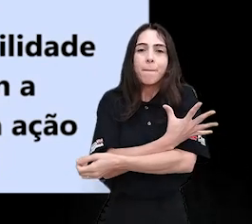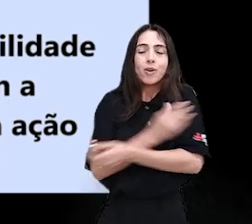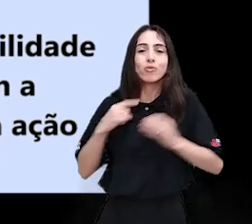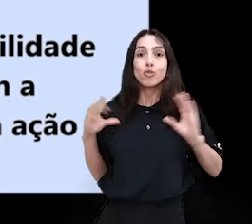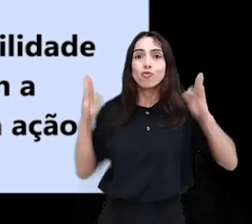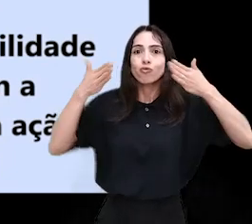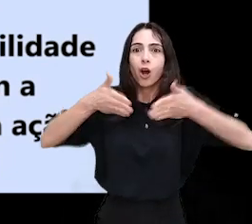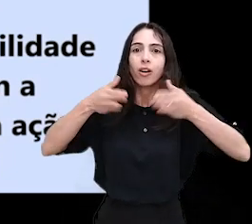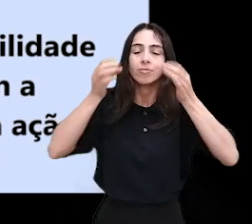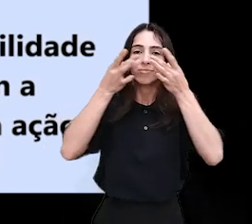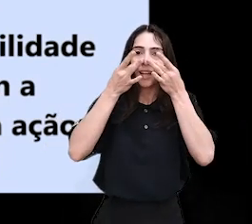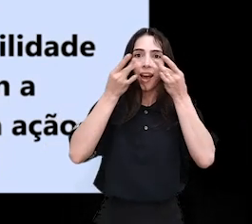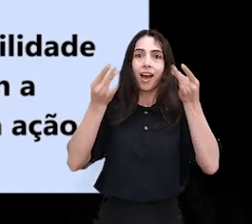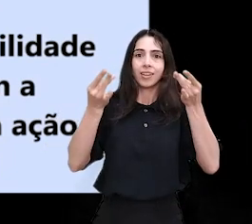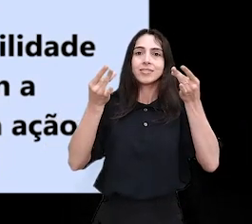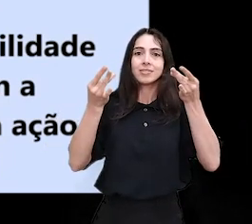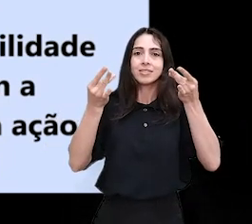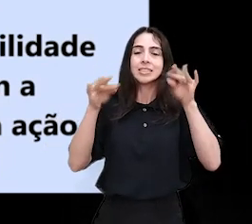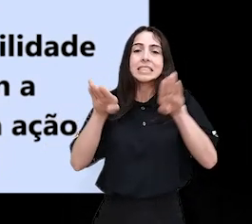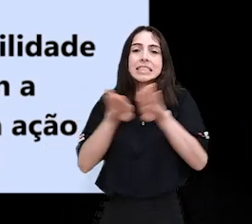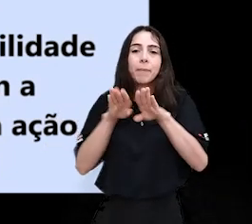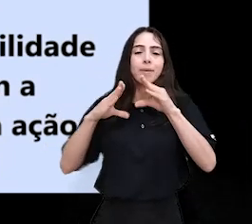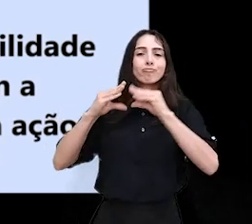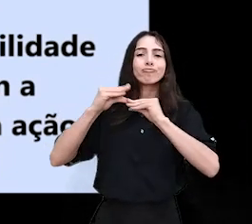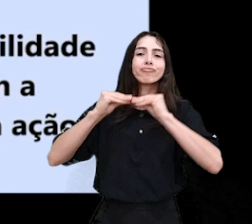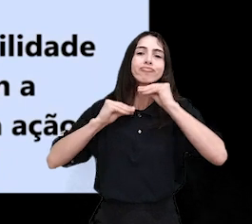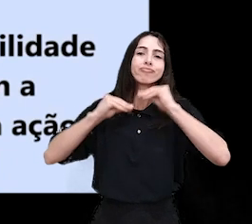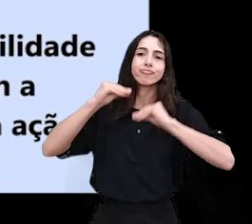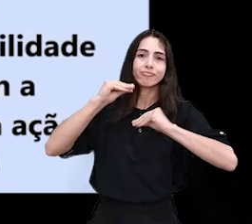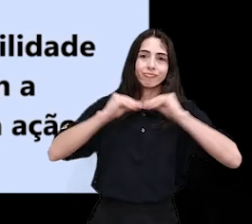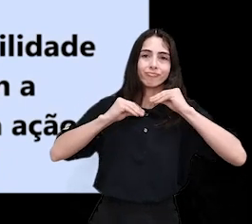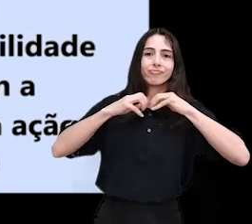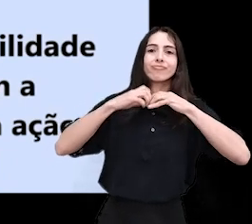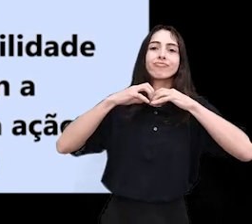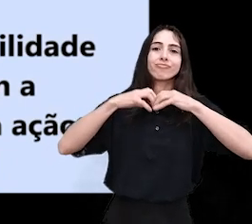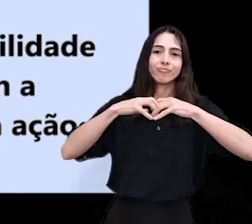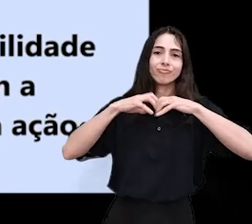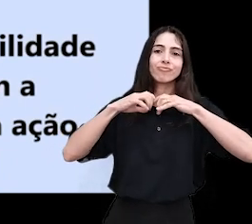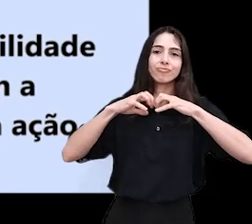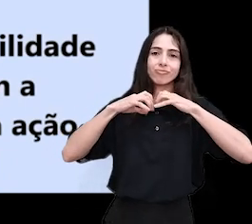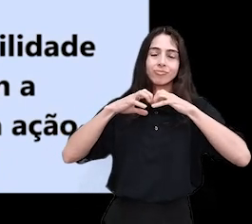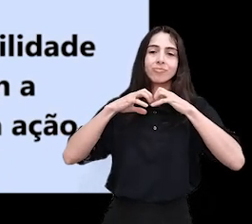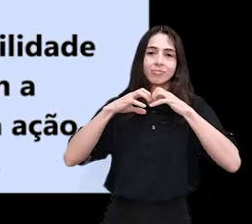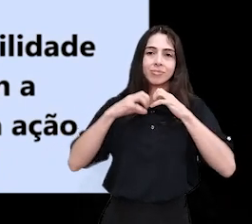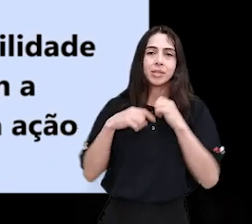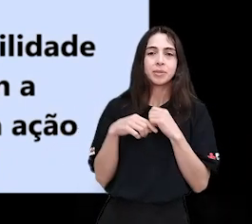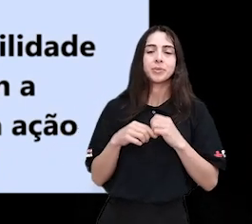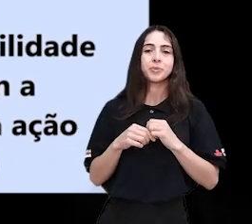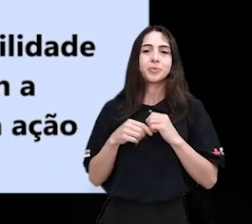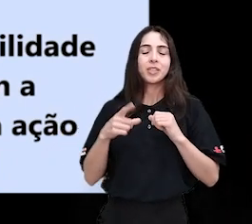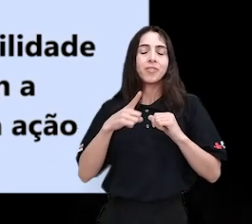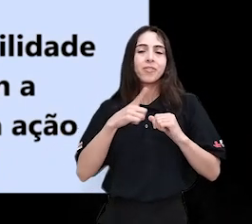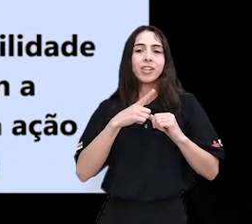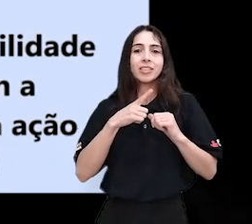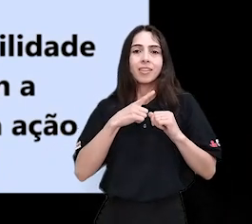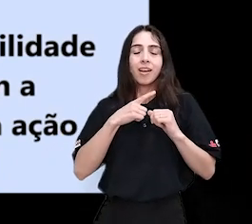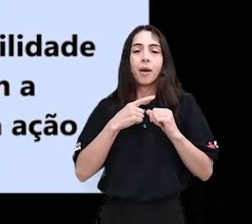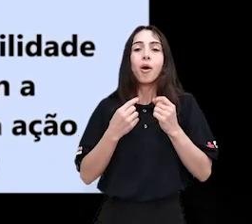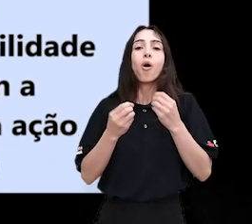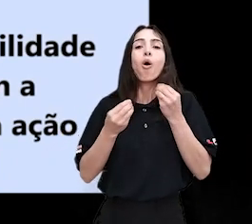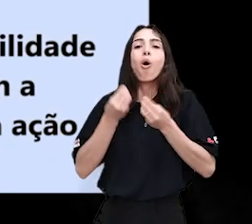superfocagem da atenção, de flexibilidade e plasticidade, que refletem a